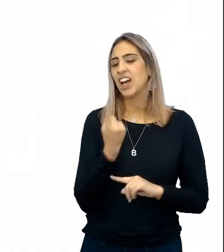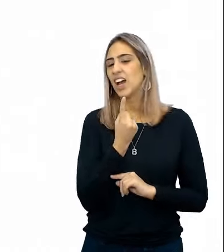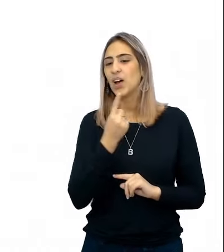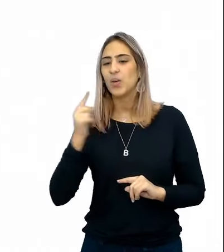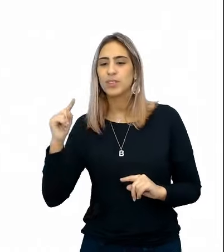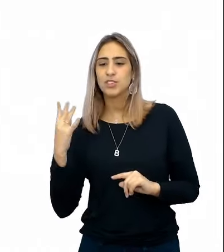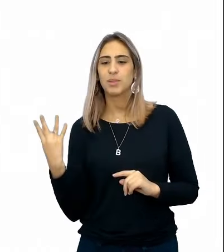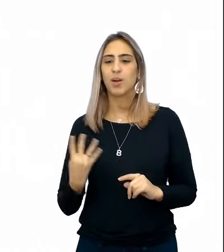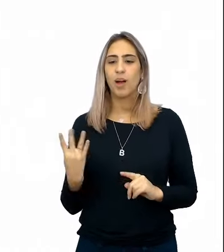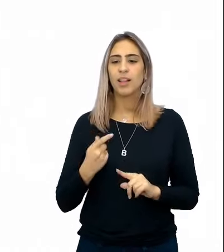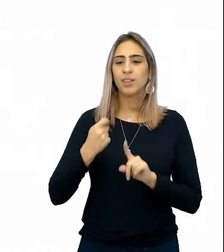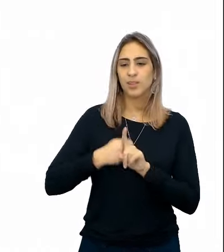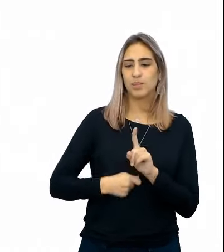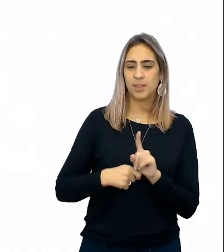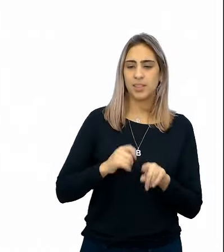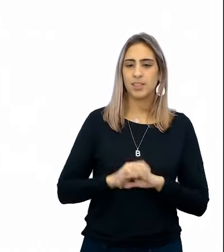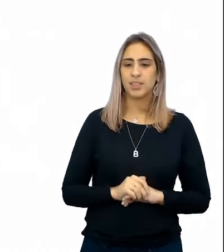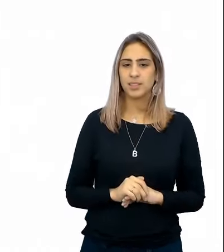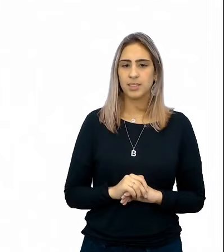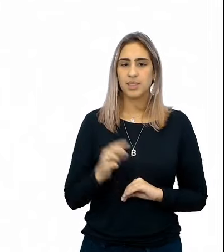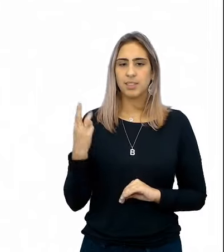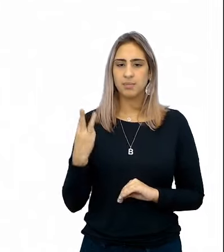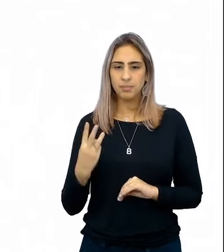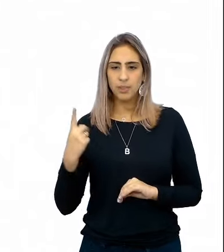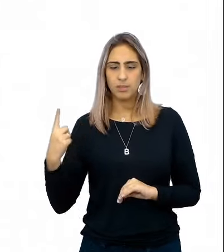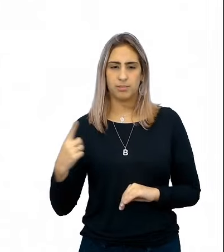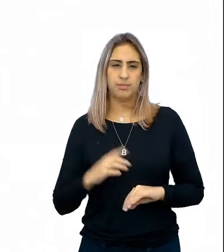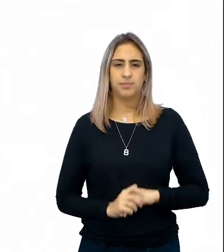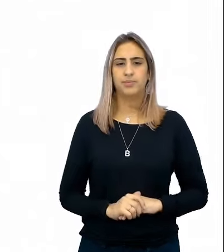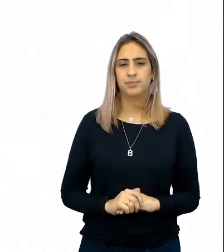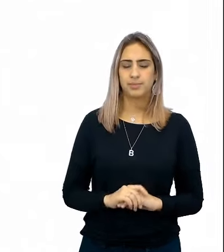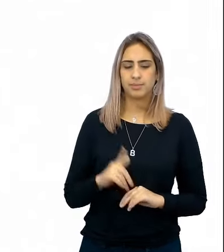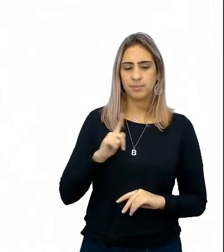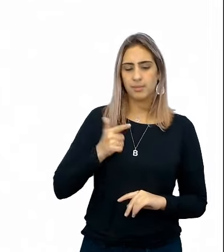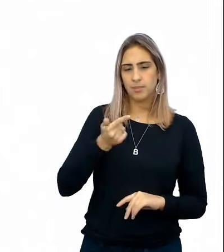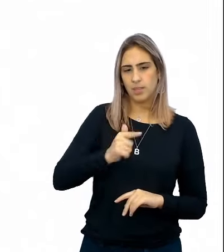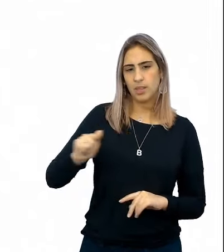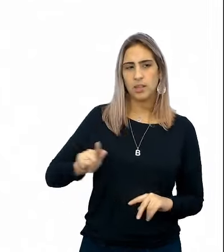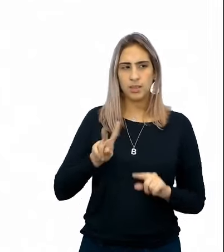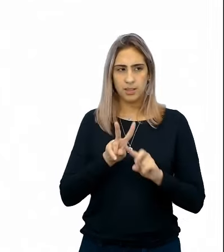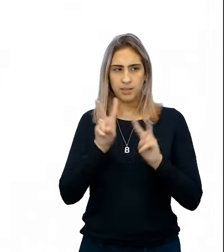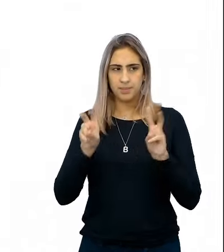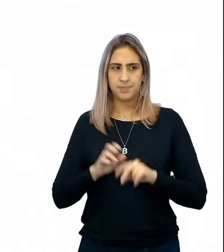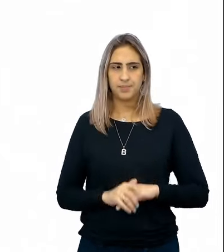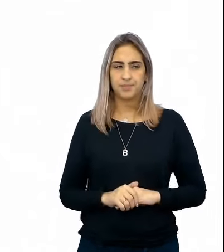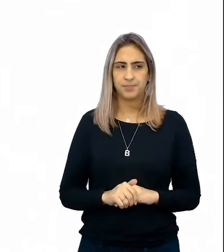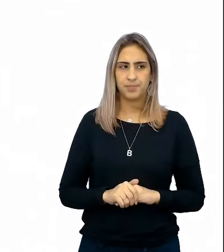última quarta-feira do mês, 31, entre outras perguntas.